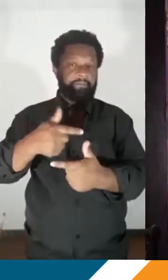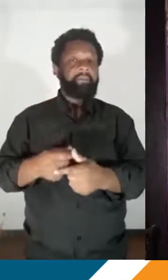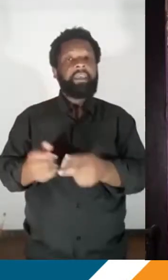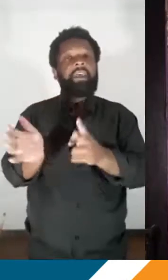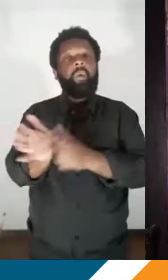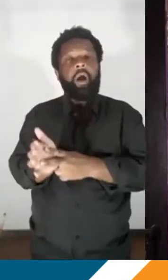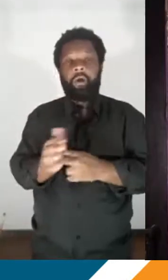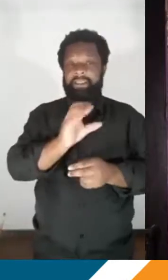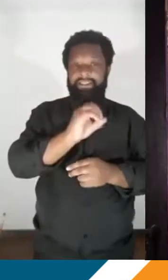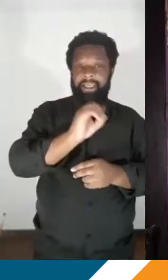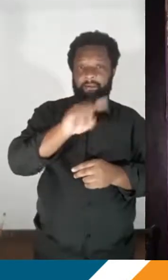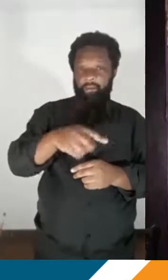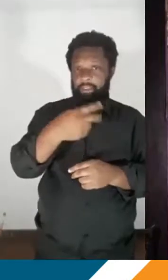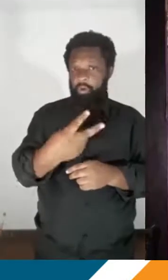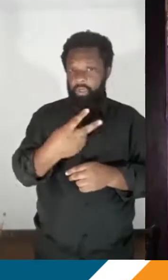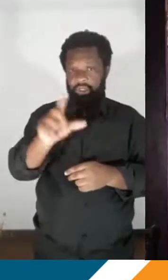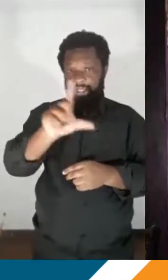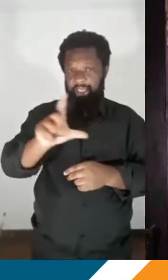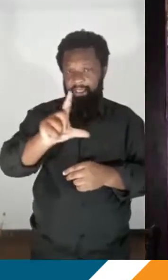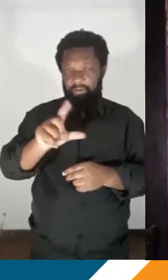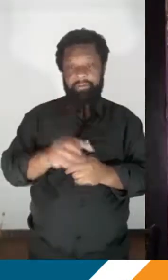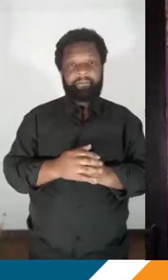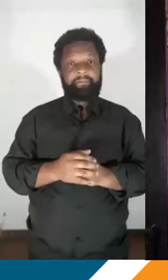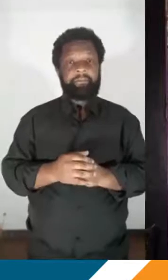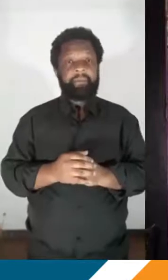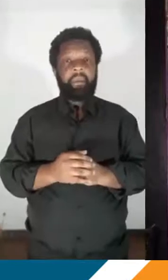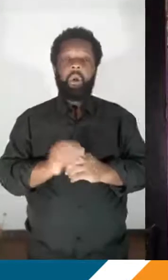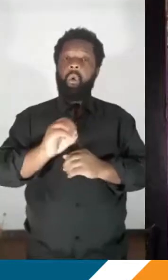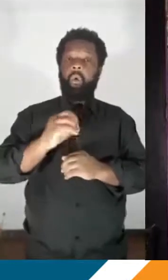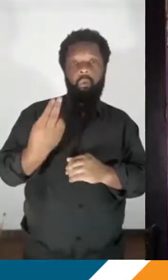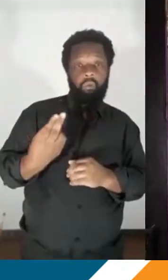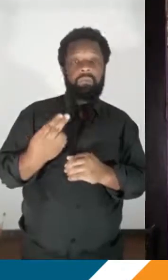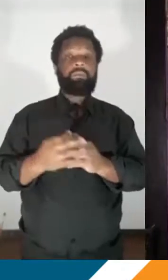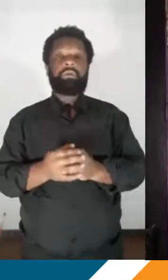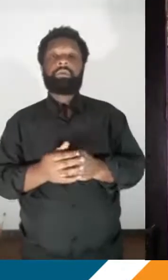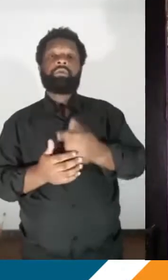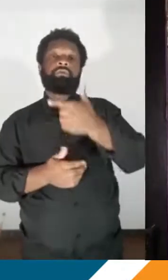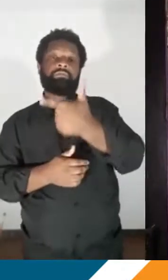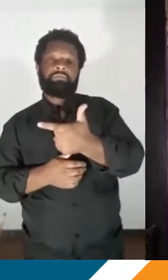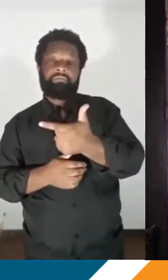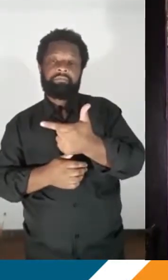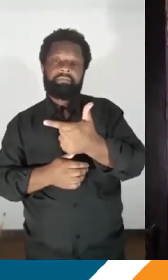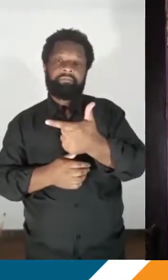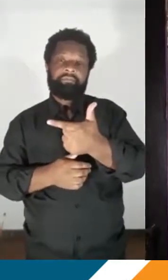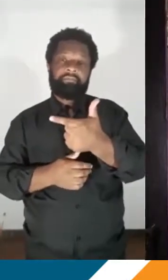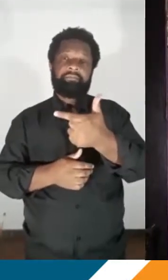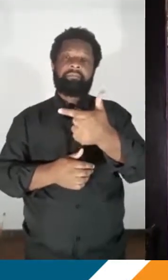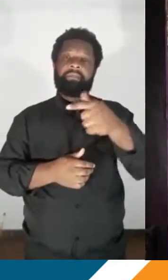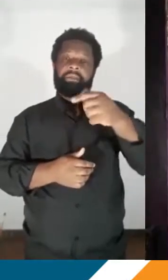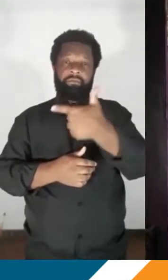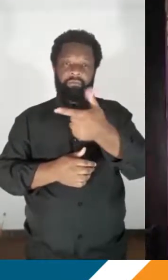32. Isso daqui vai ser igual a 0,2 litros ou